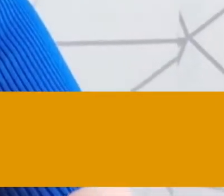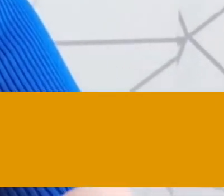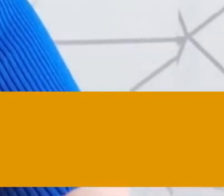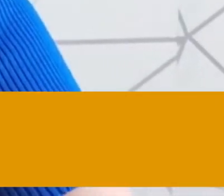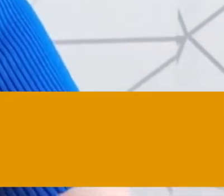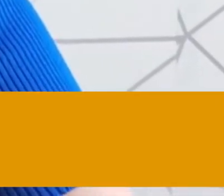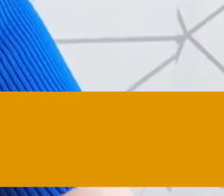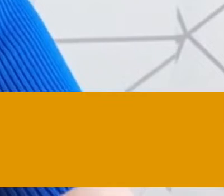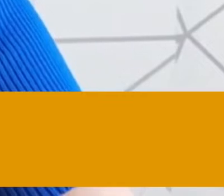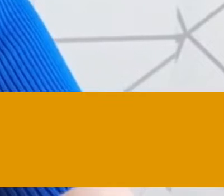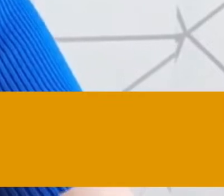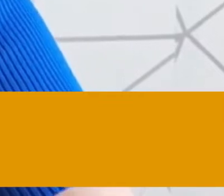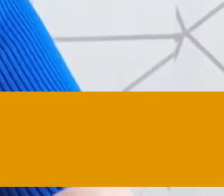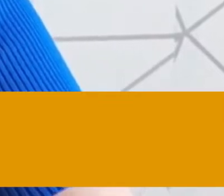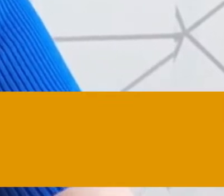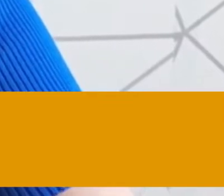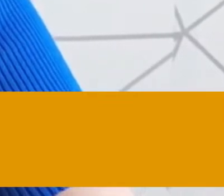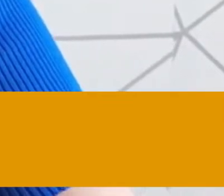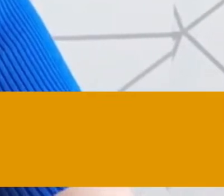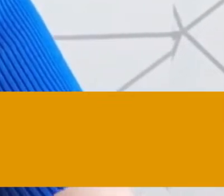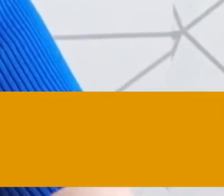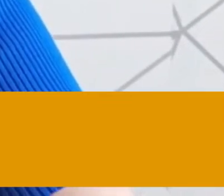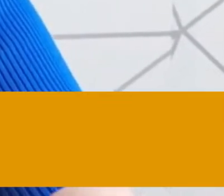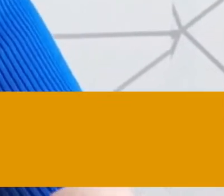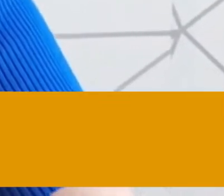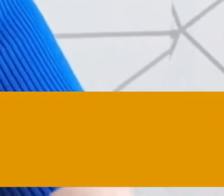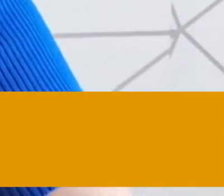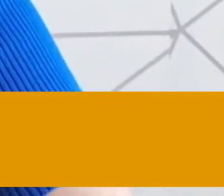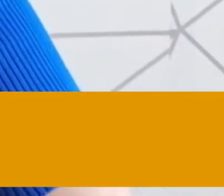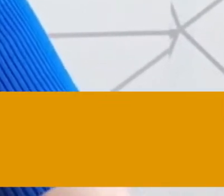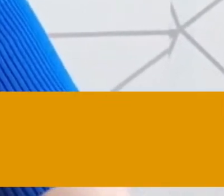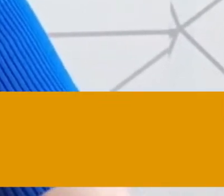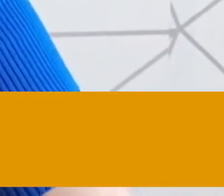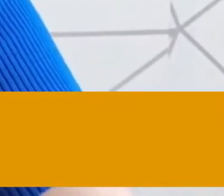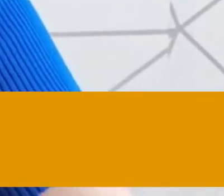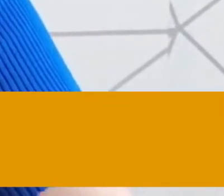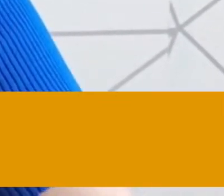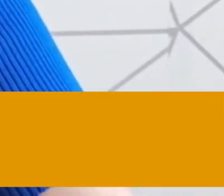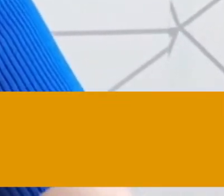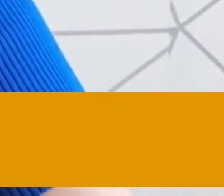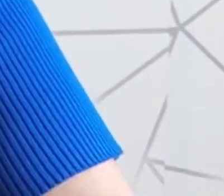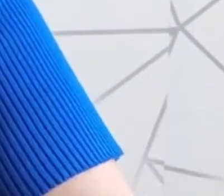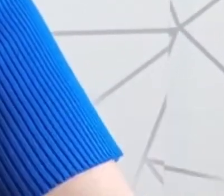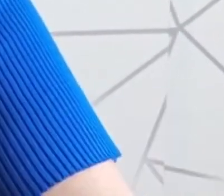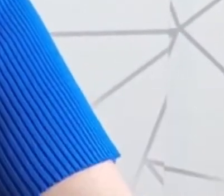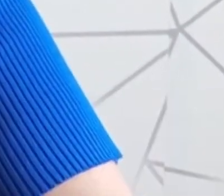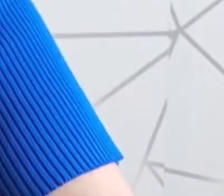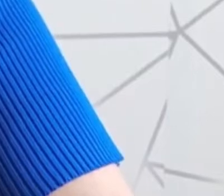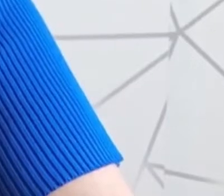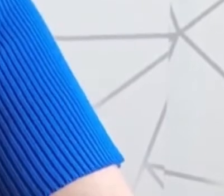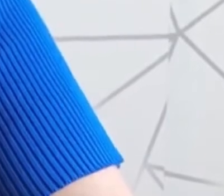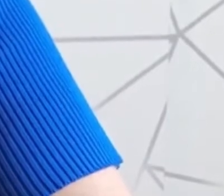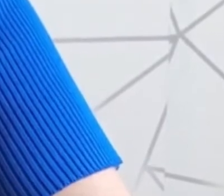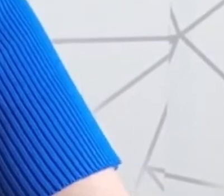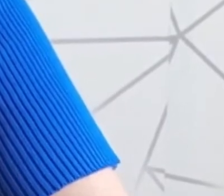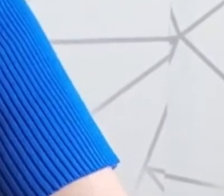o PSE na escola. O programa Saúde na Escola é uma ação nacional e tem como objetivo a abordagem